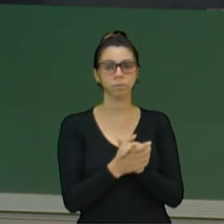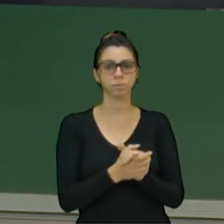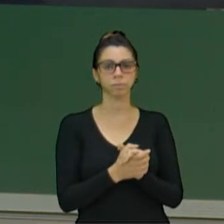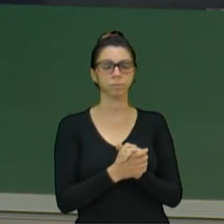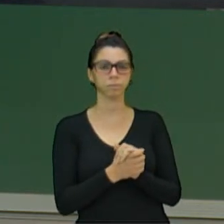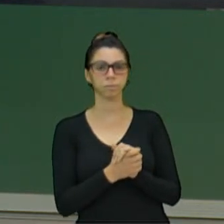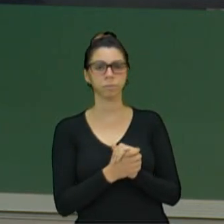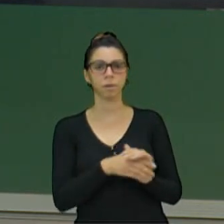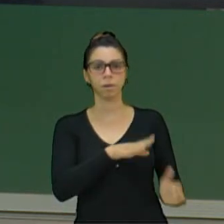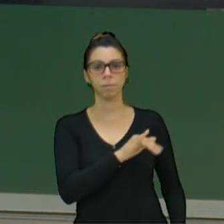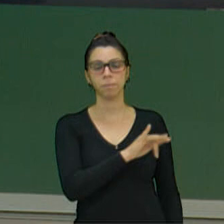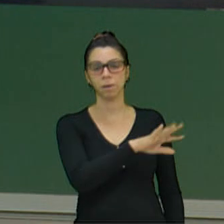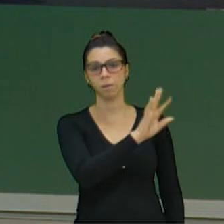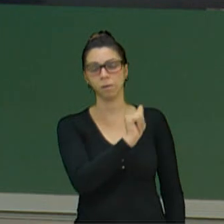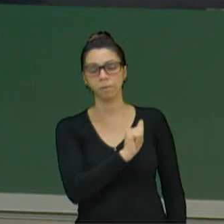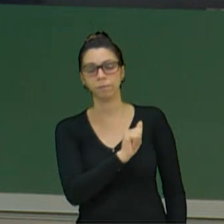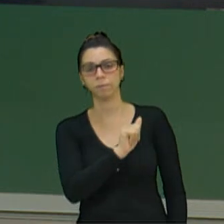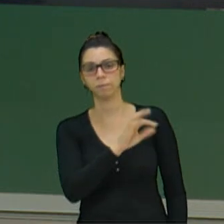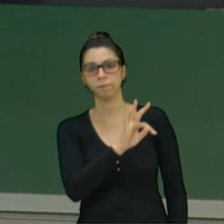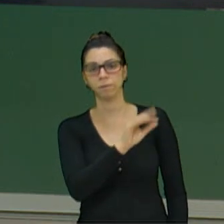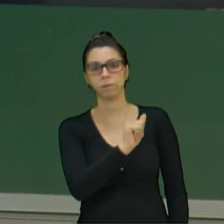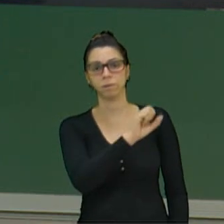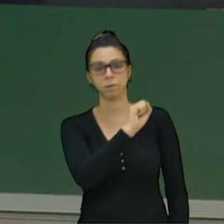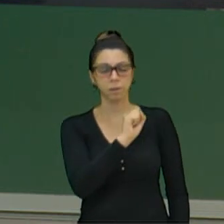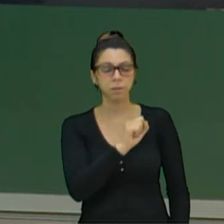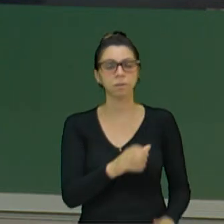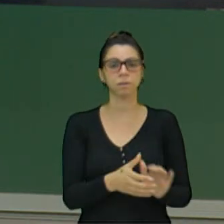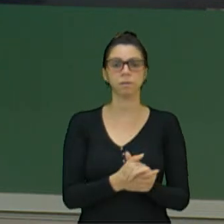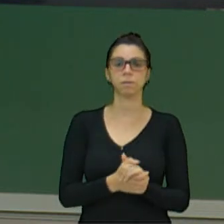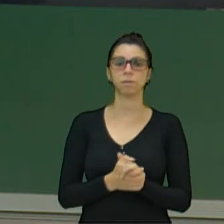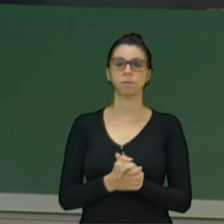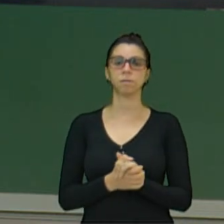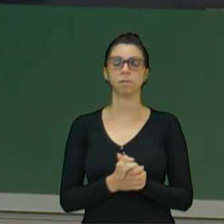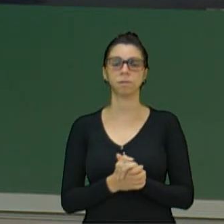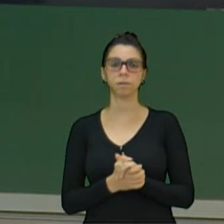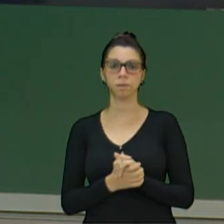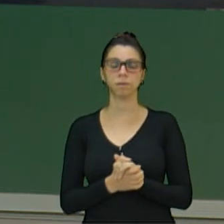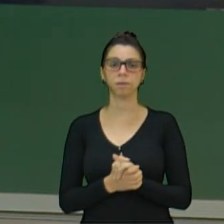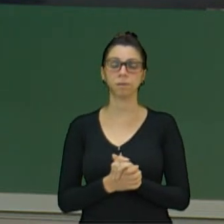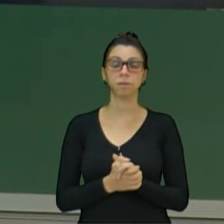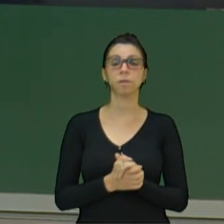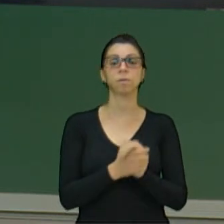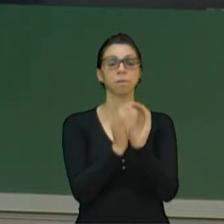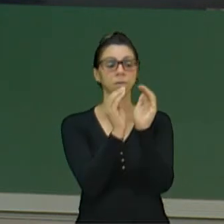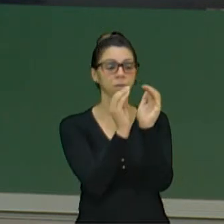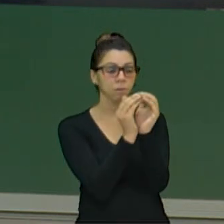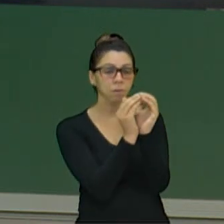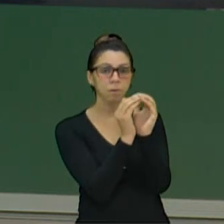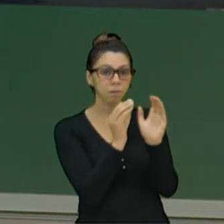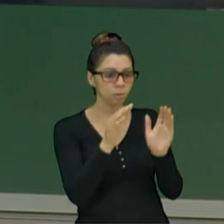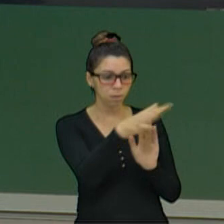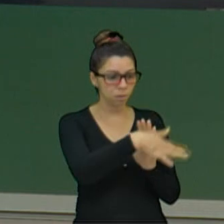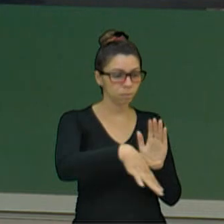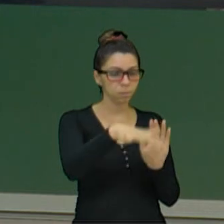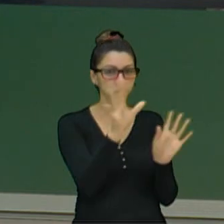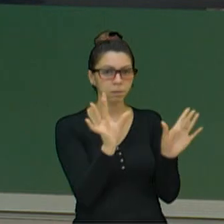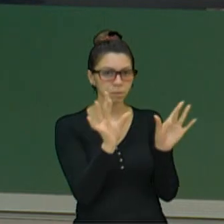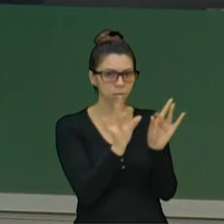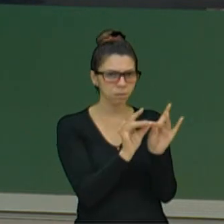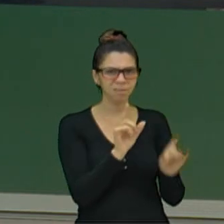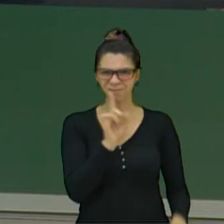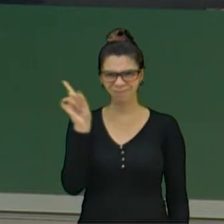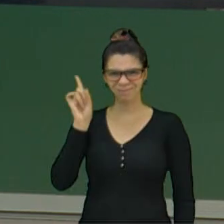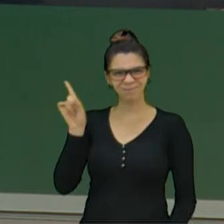condições de ambientes úmidos. Elas tinham esporos e elas utilizavam esses esporos. Será que a gimnosperma também faz